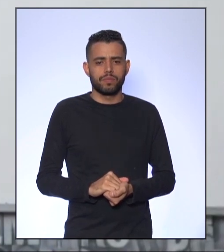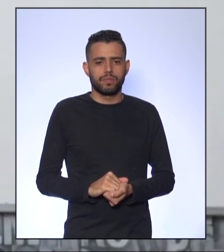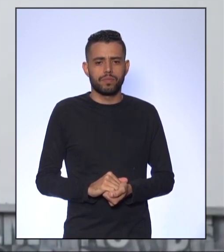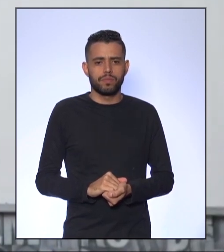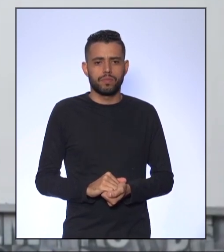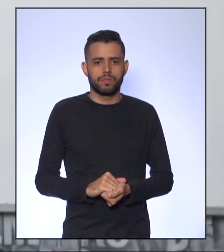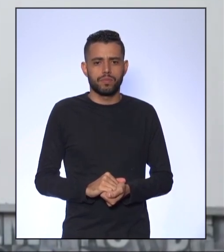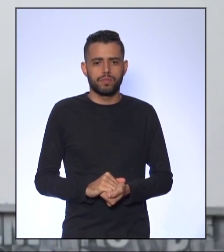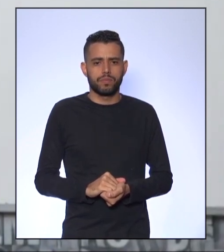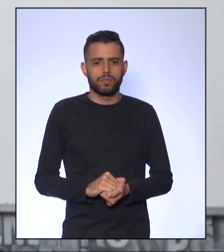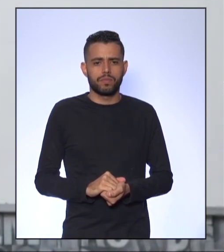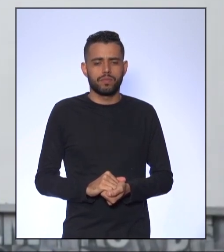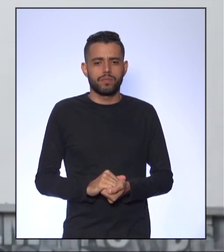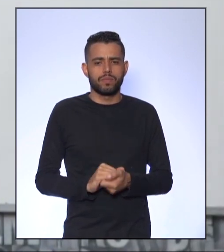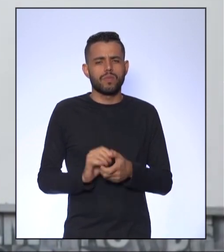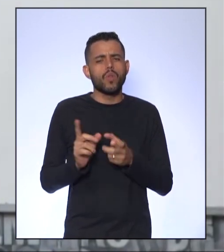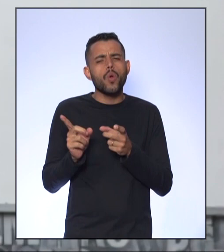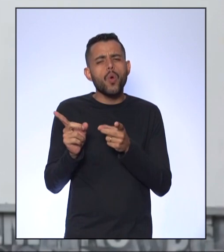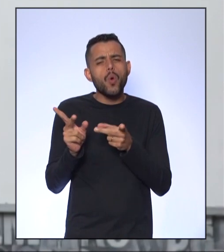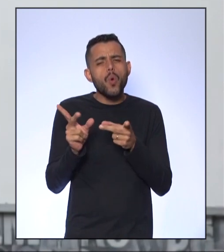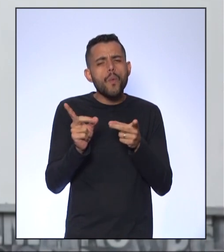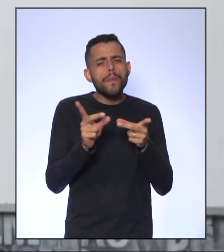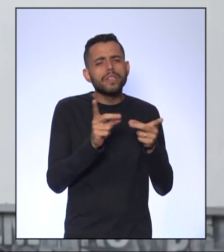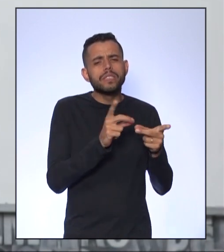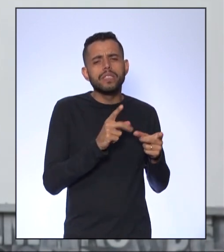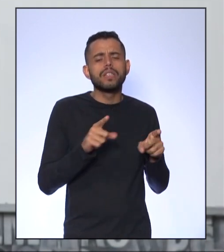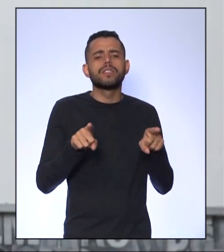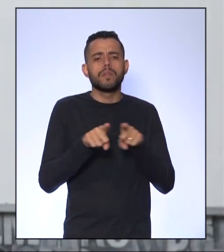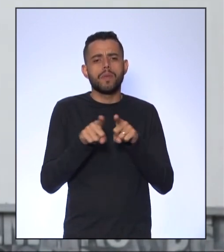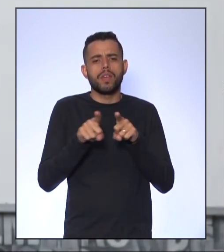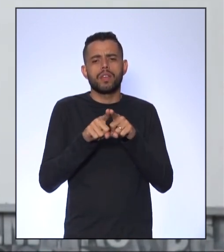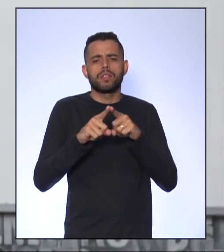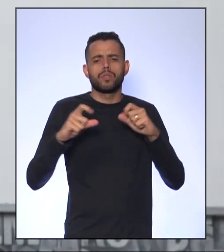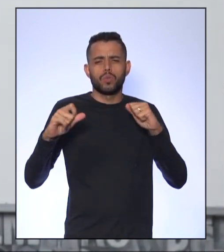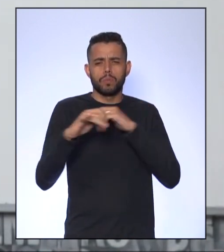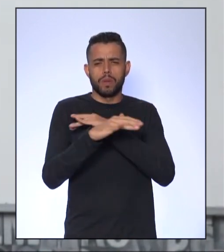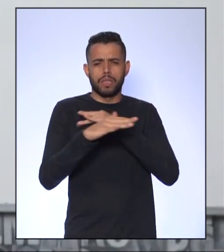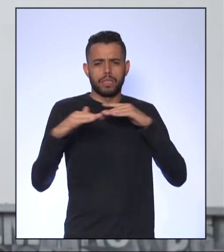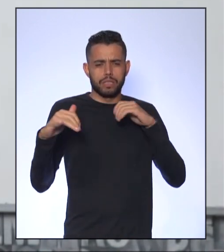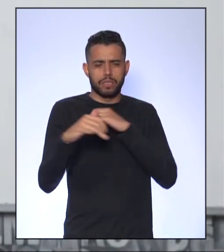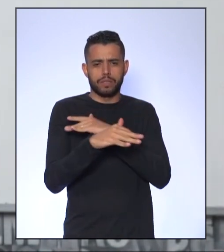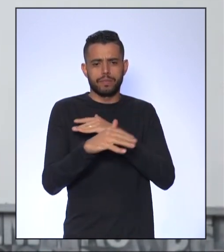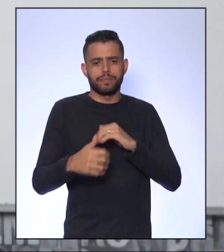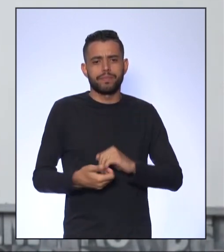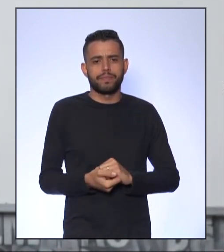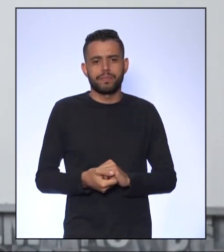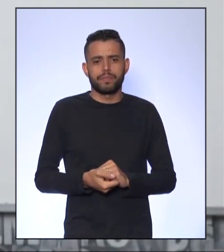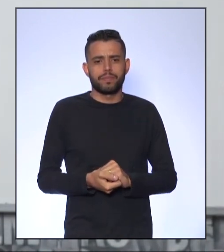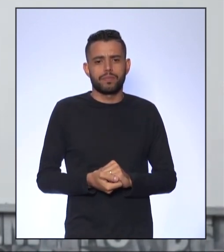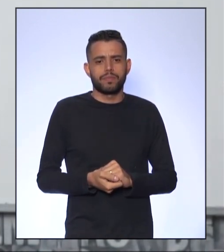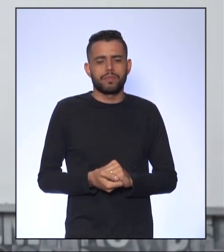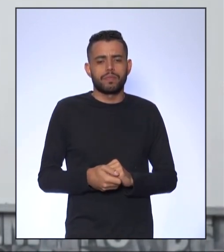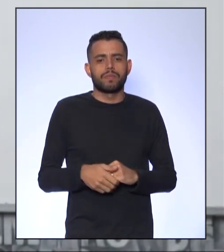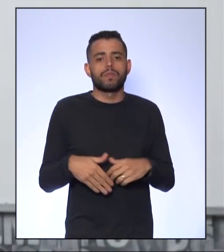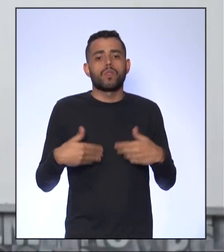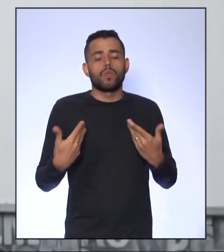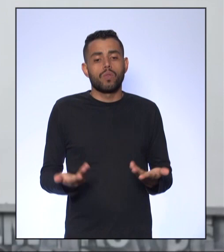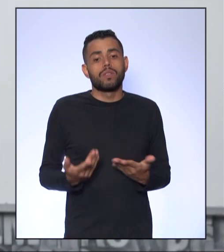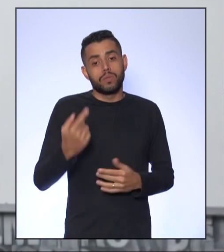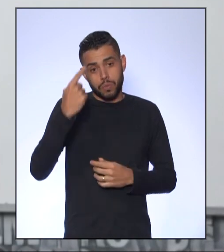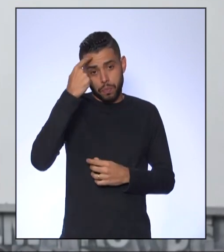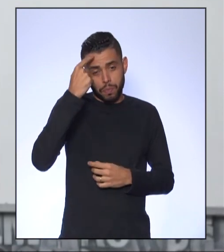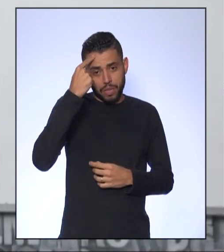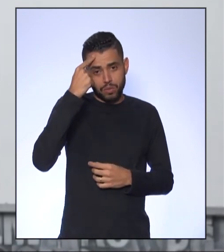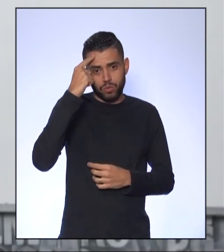comerciais e urbanas. Então, quando eu penso